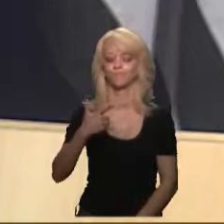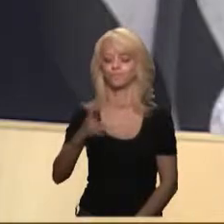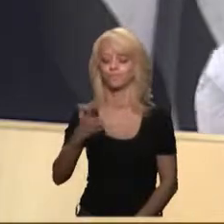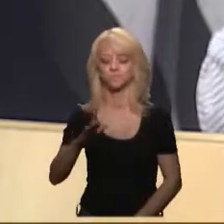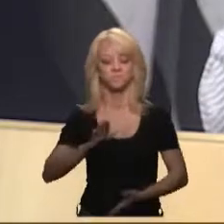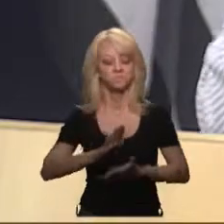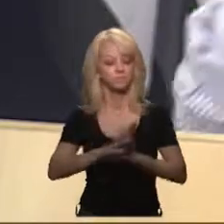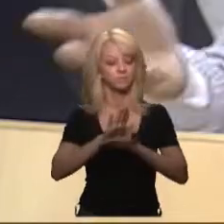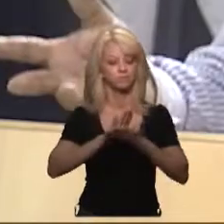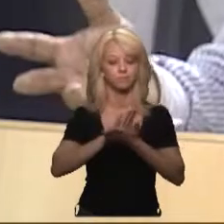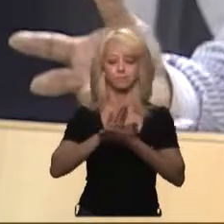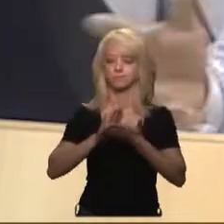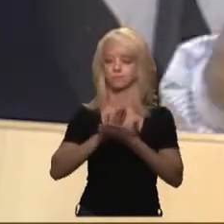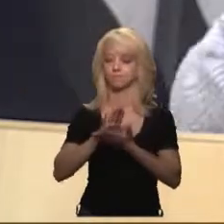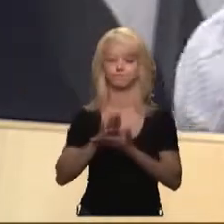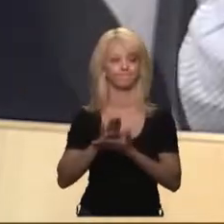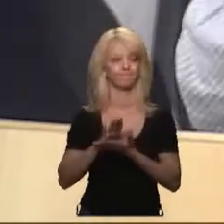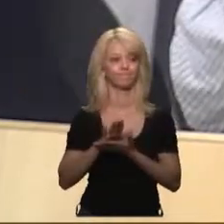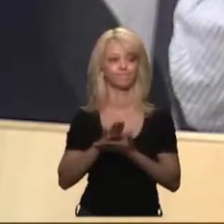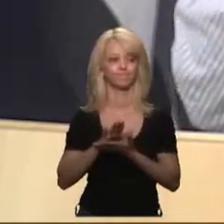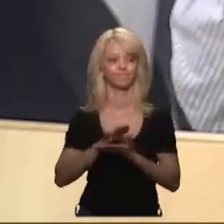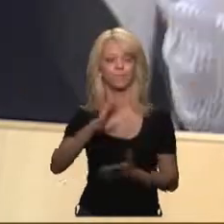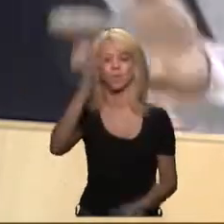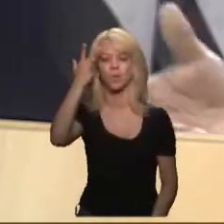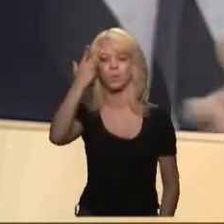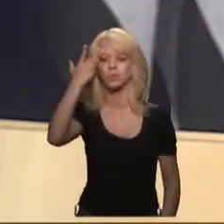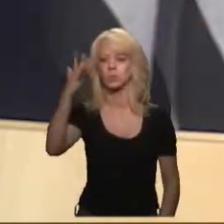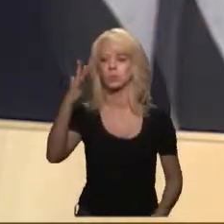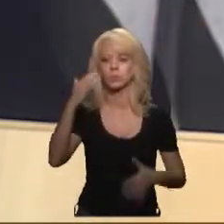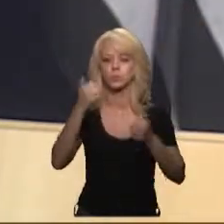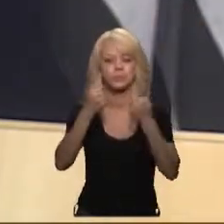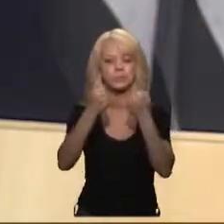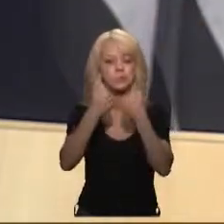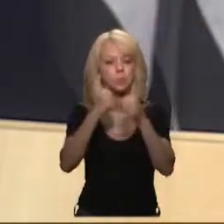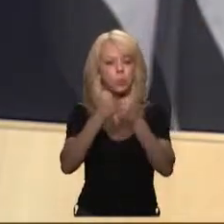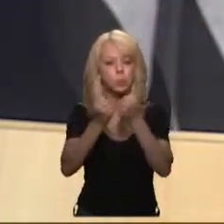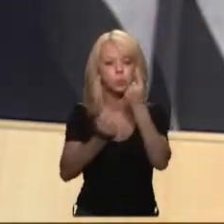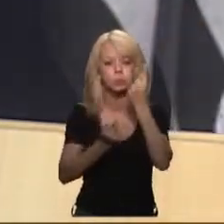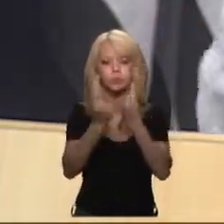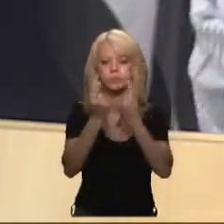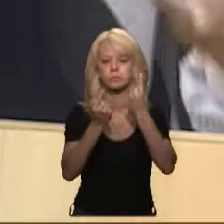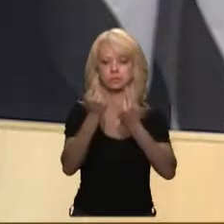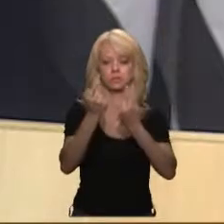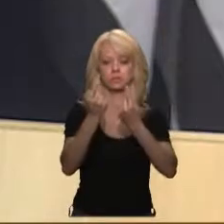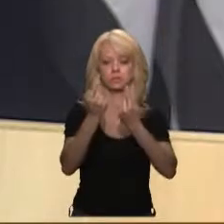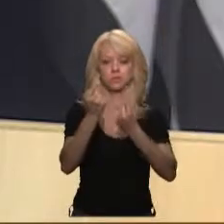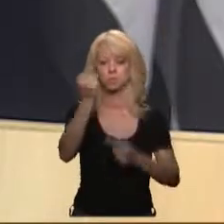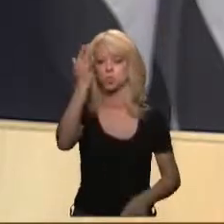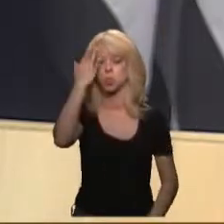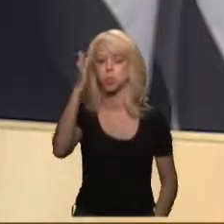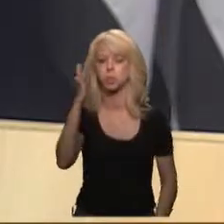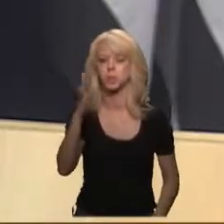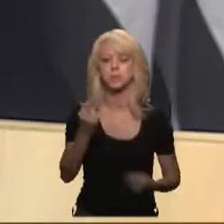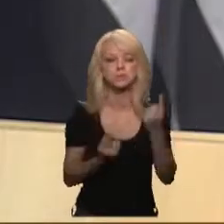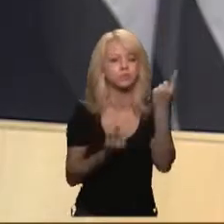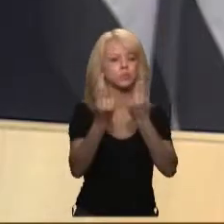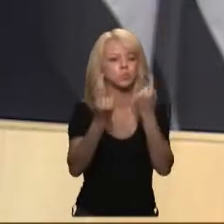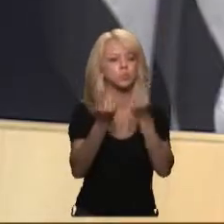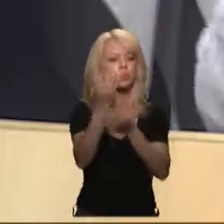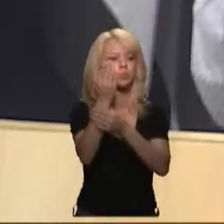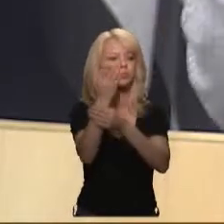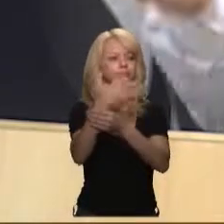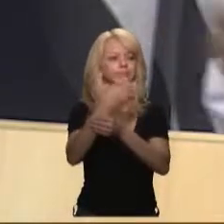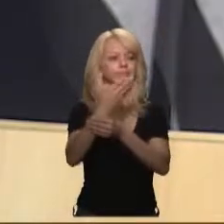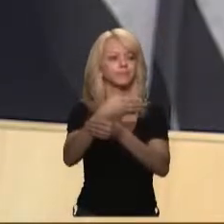Não sabia tomar um ônibus, não sabia o que, era um táxi. E vim para São Paulo.